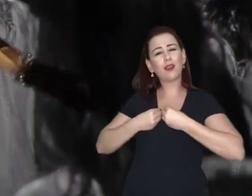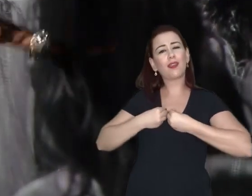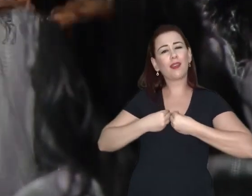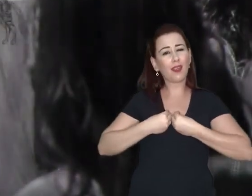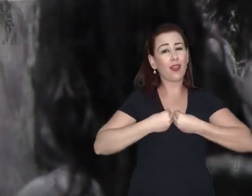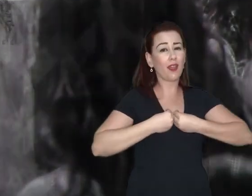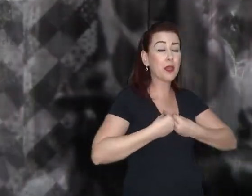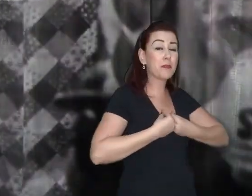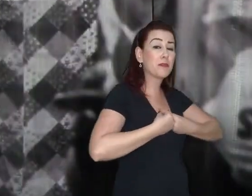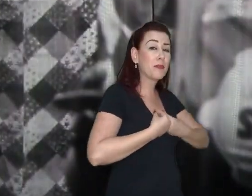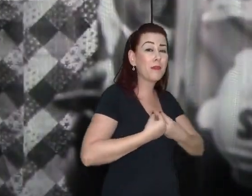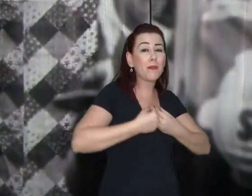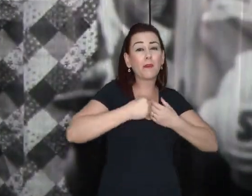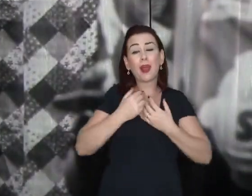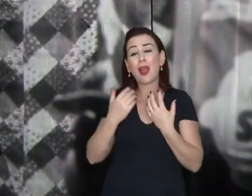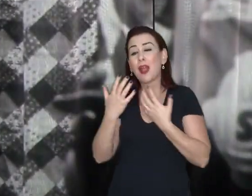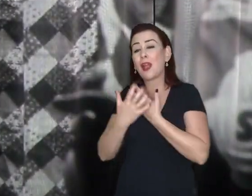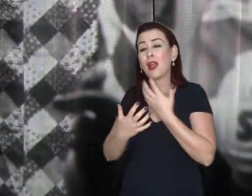ventania só pra